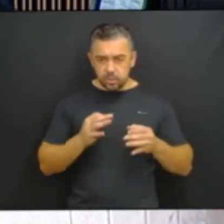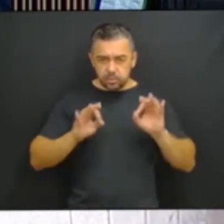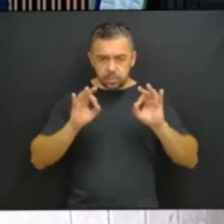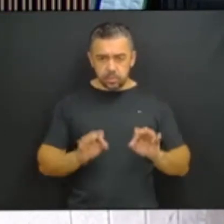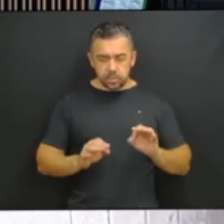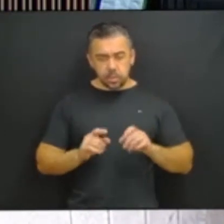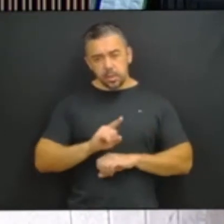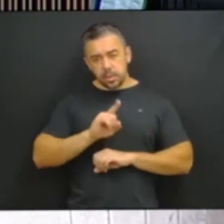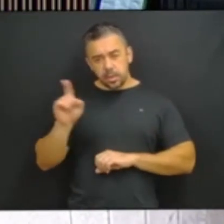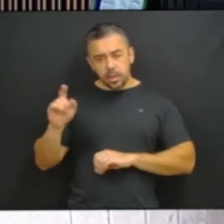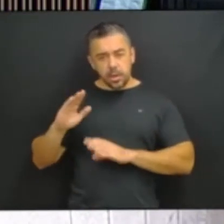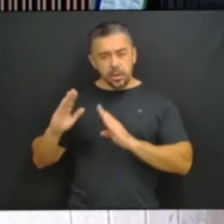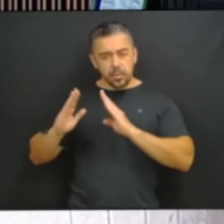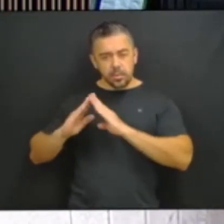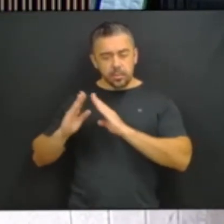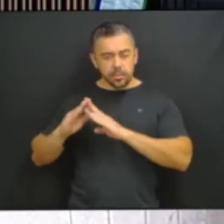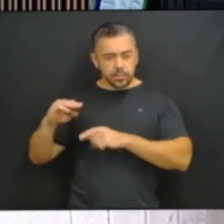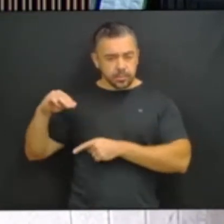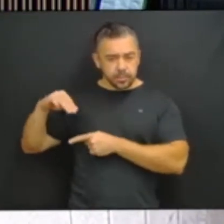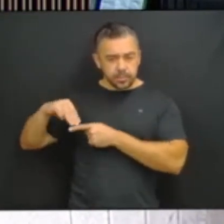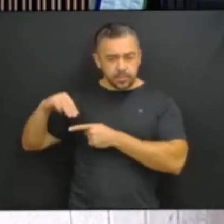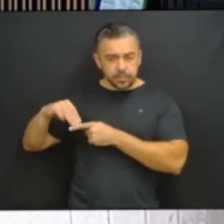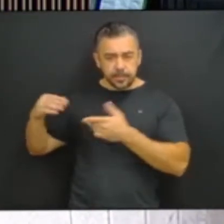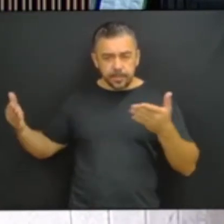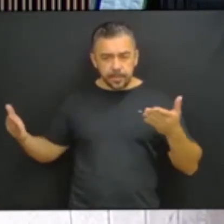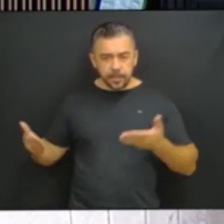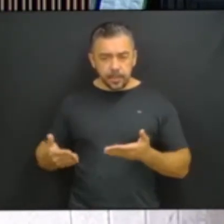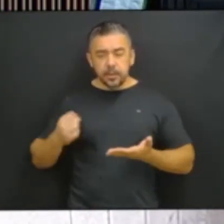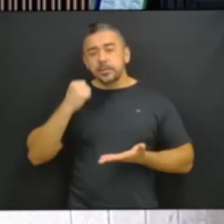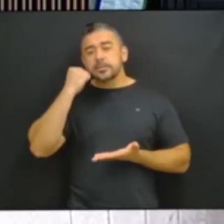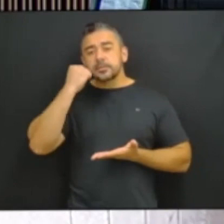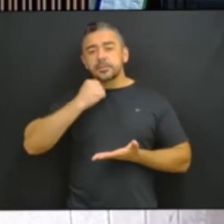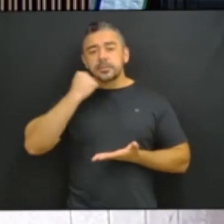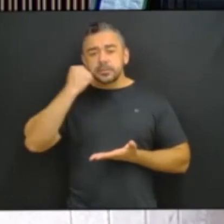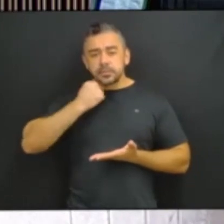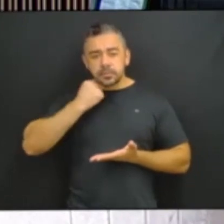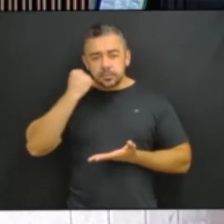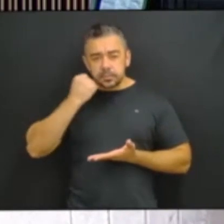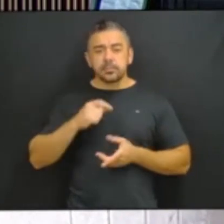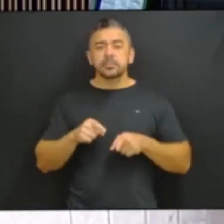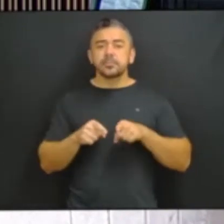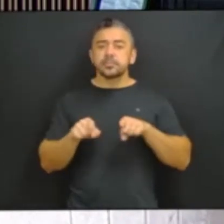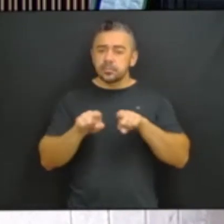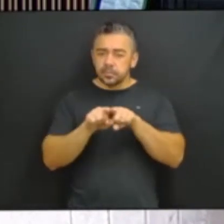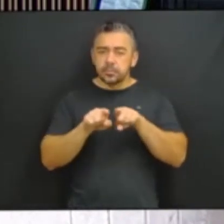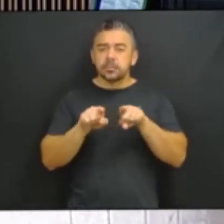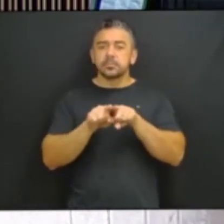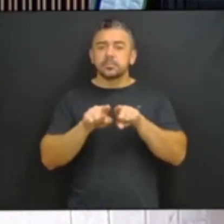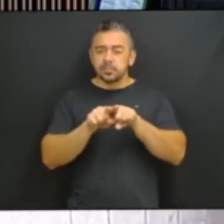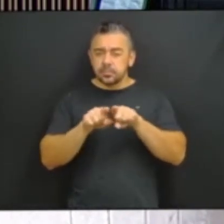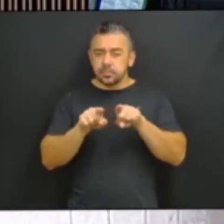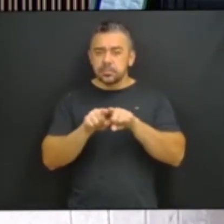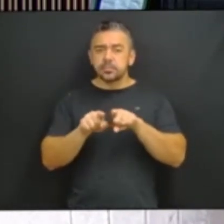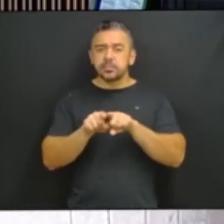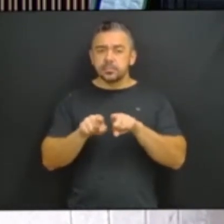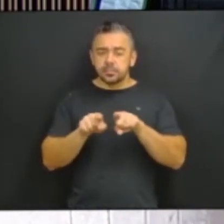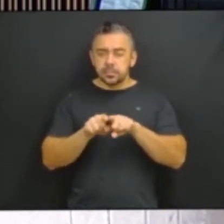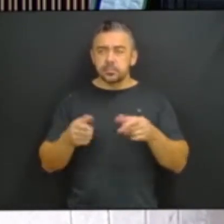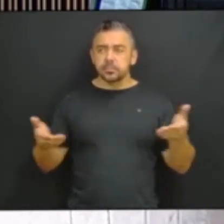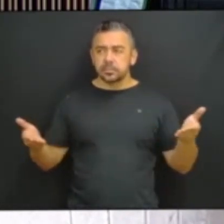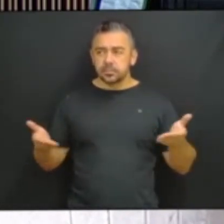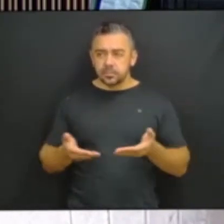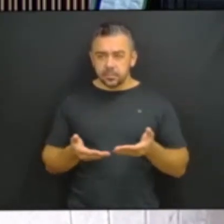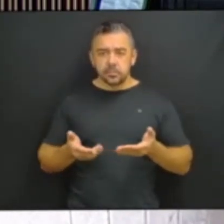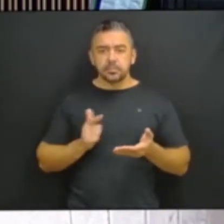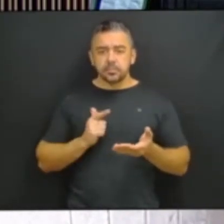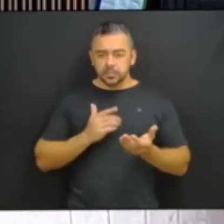lá de Maringá que hoje é Senador também agora está